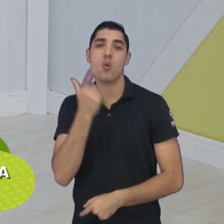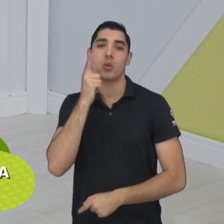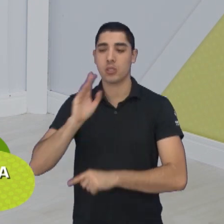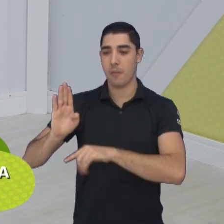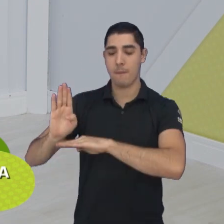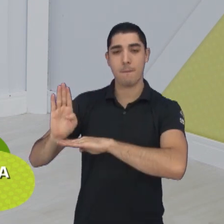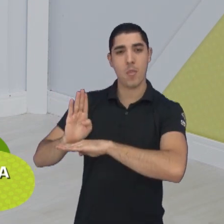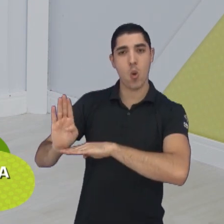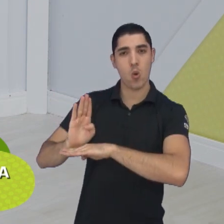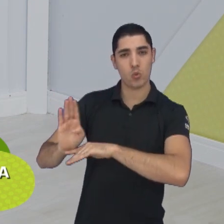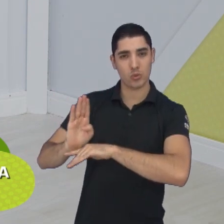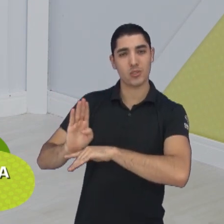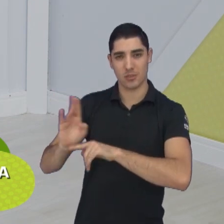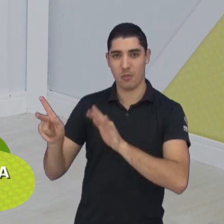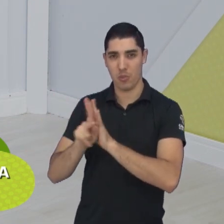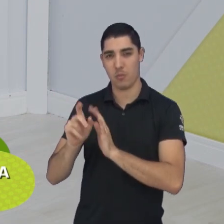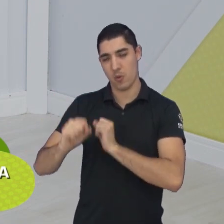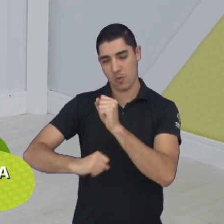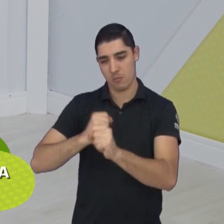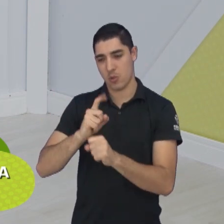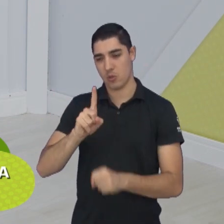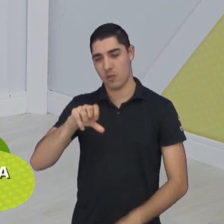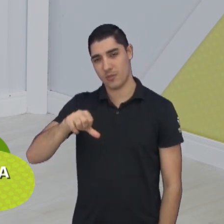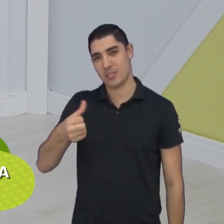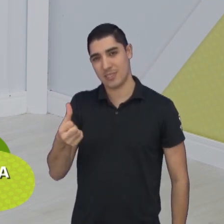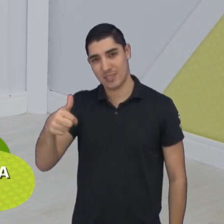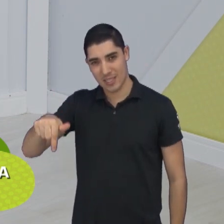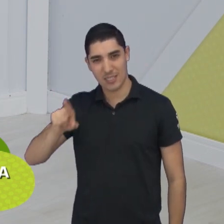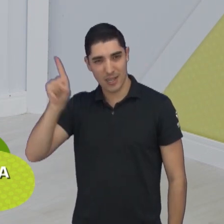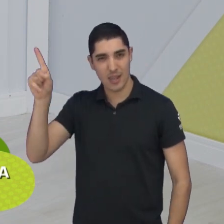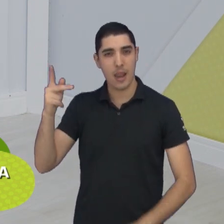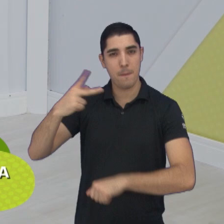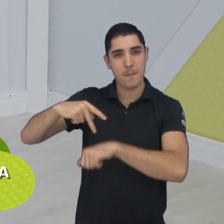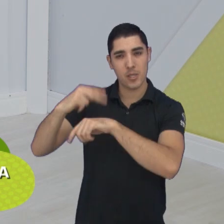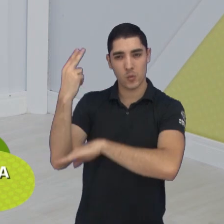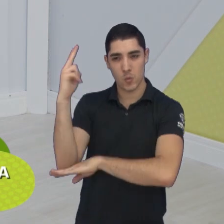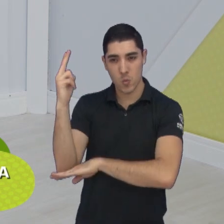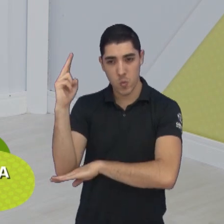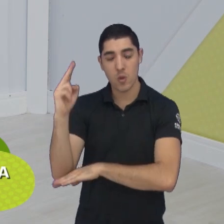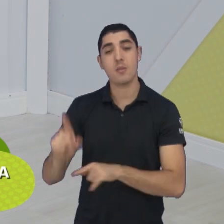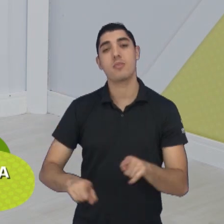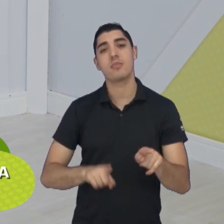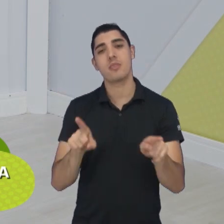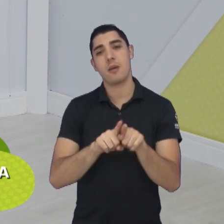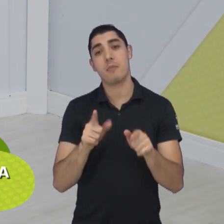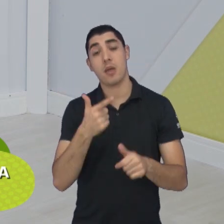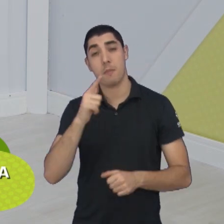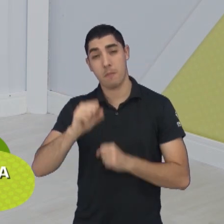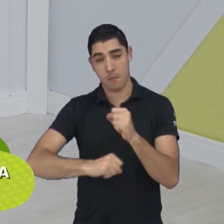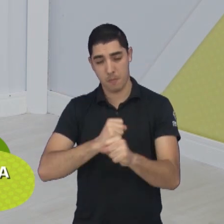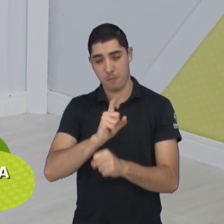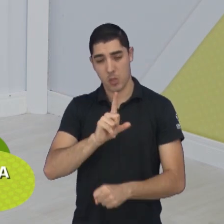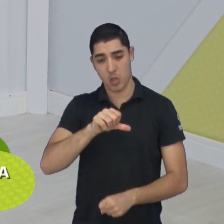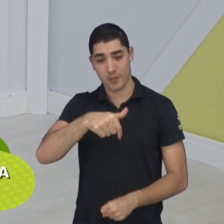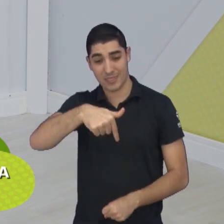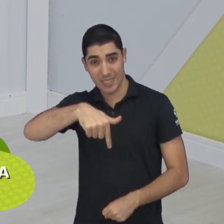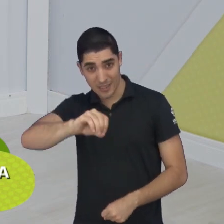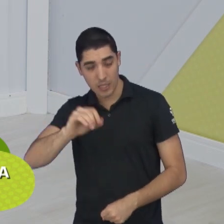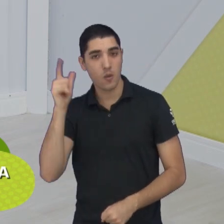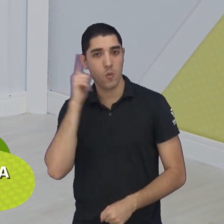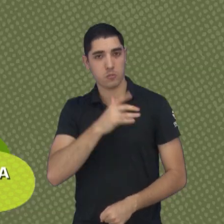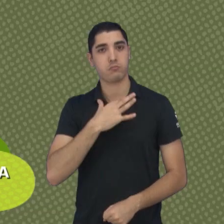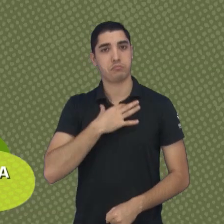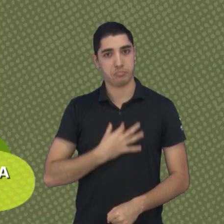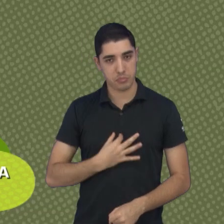de 1967 no Uruguai e a prata no Mundial da Iugoslávia em 1970. Em Sul-Americanos,